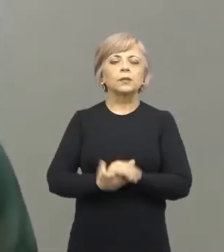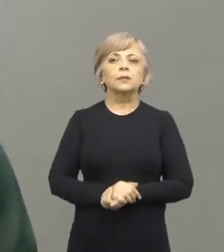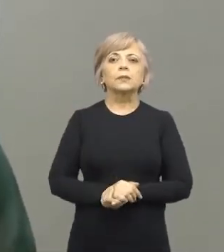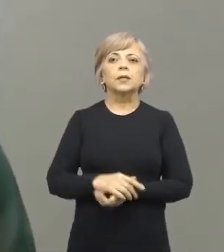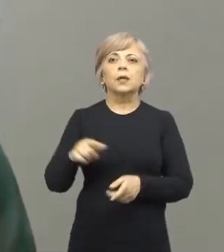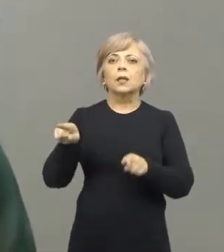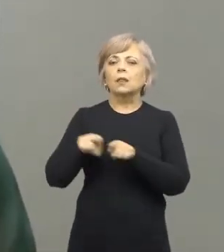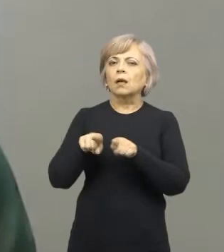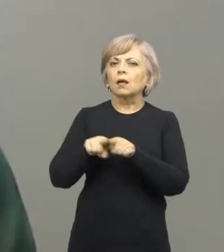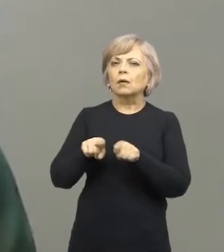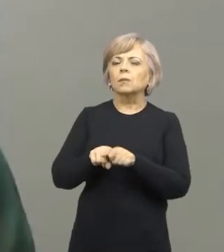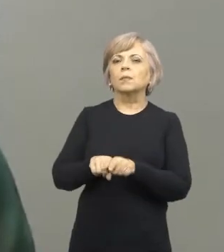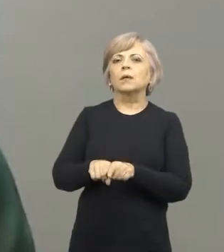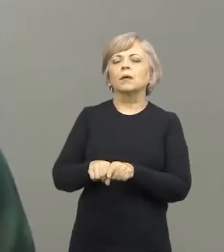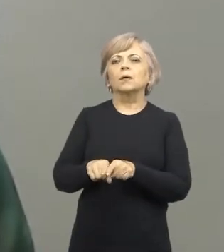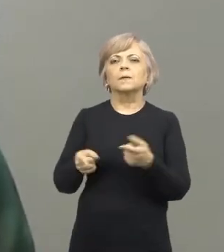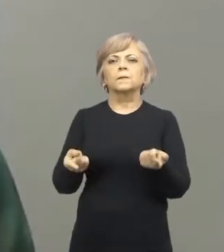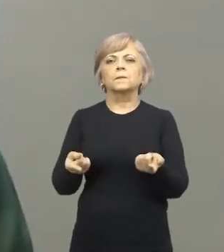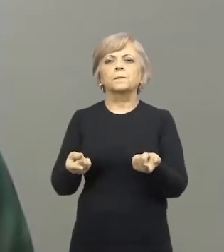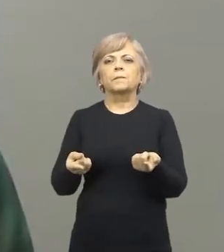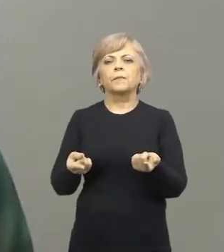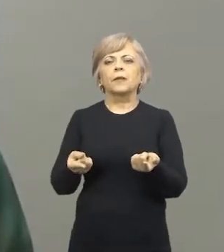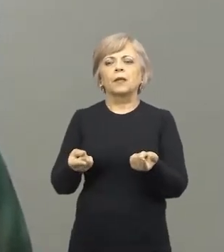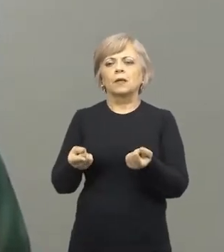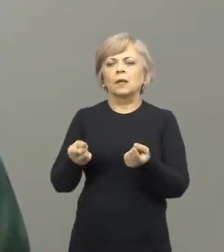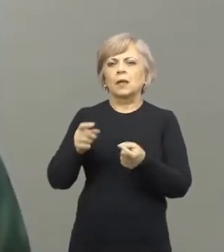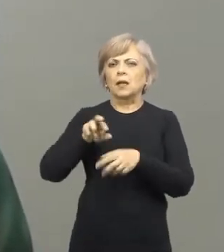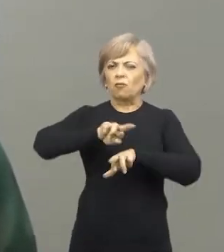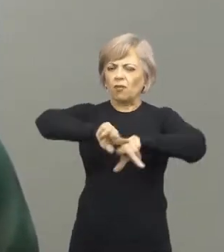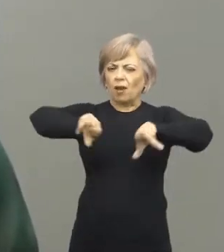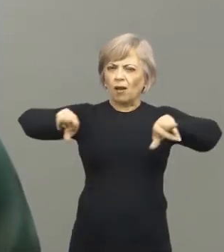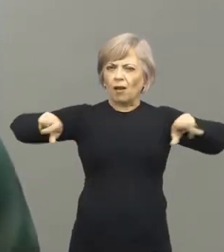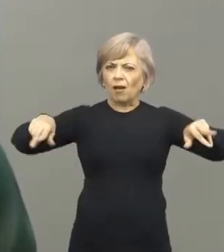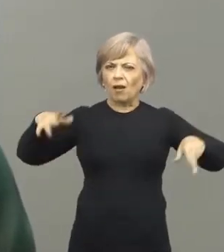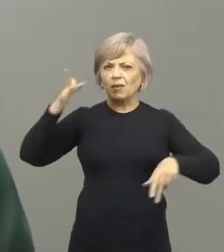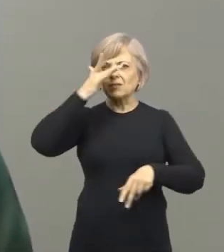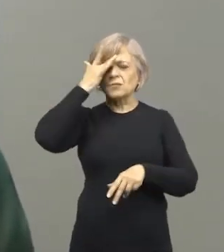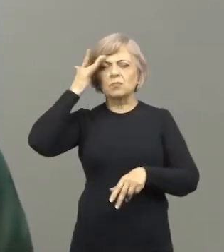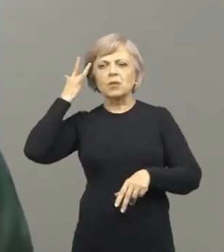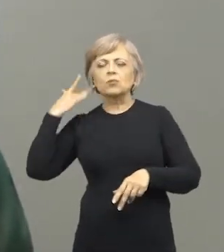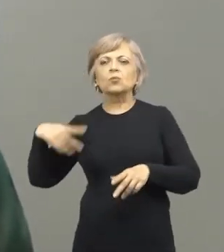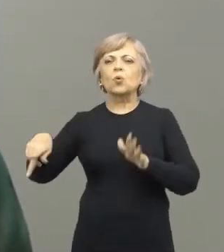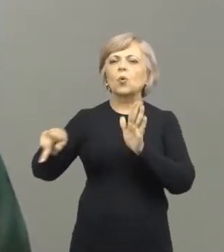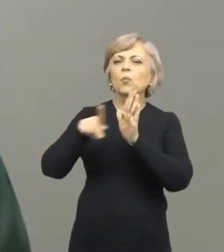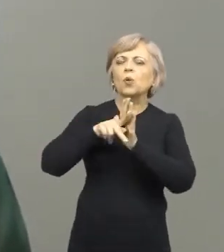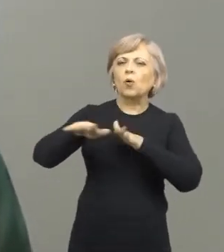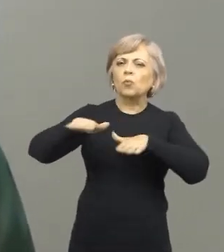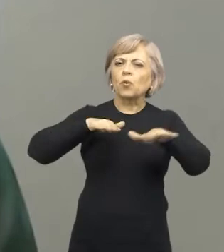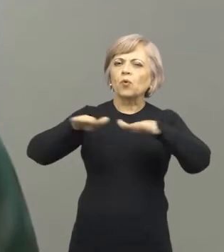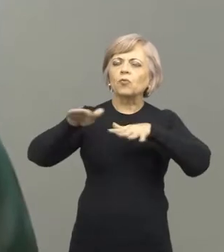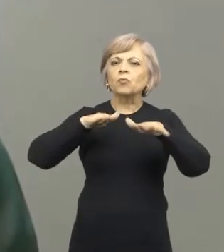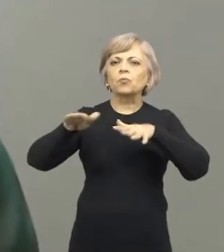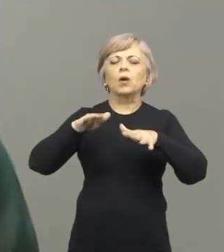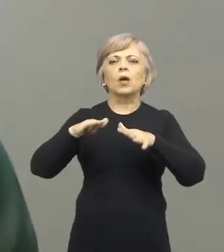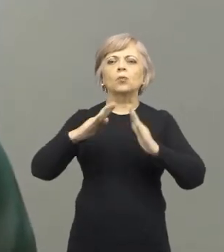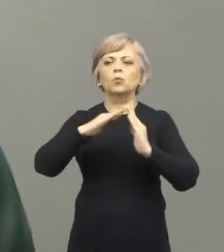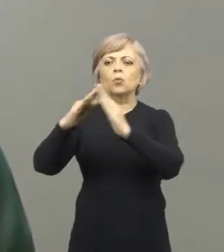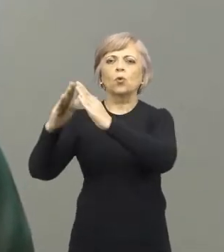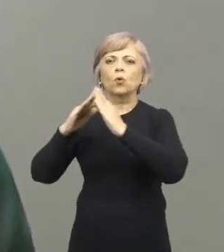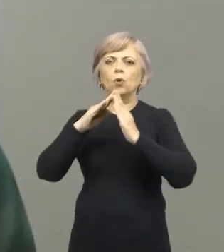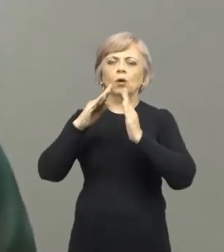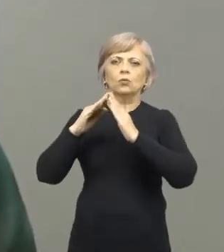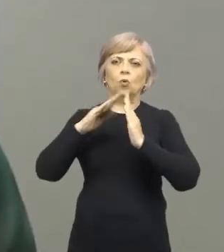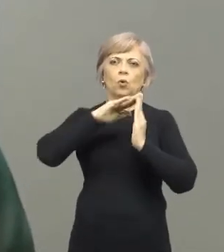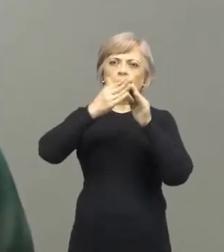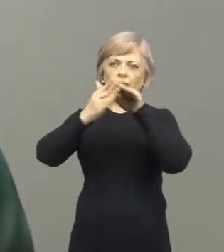assim como várias pessoas ligadas a movimentos sociais, mas muitos moradores de favela, e com a presença